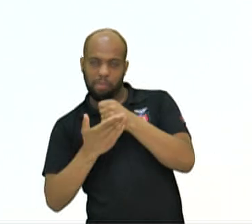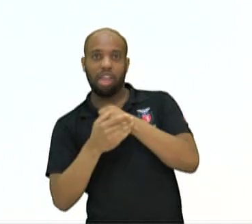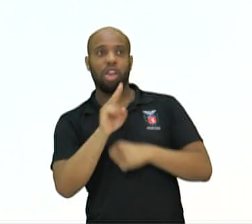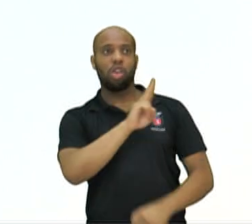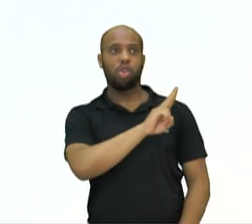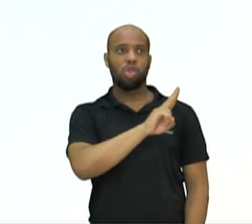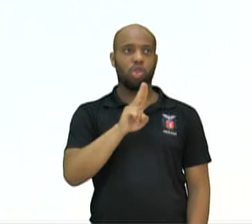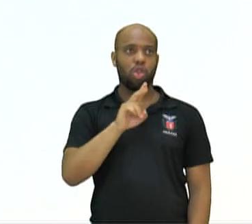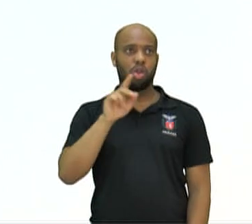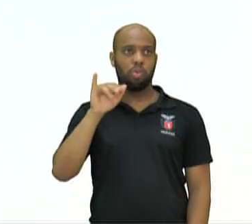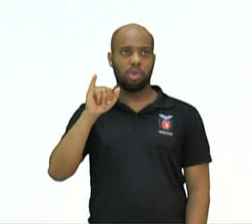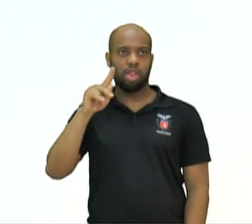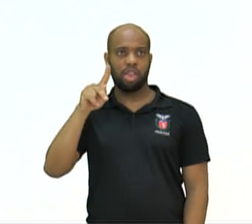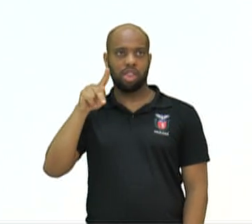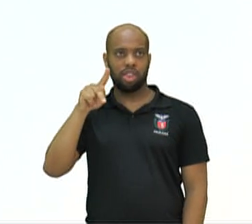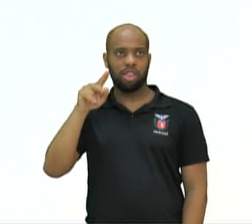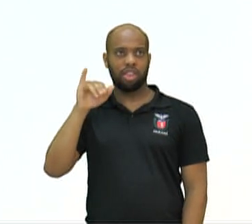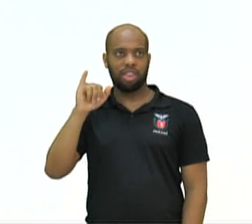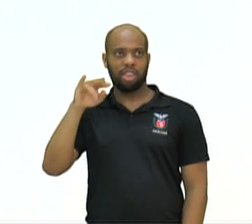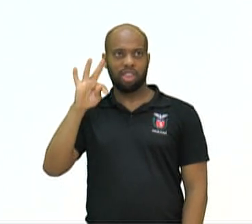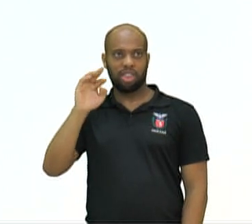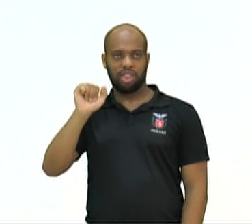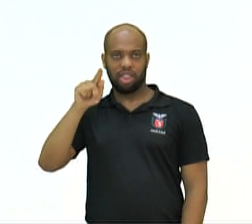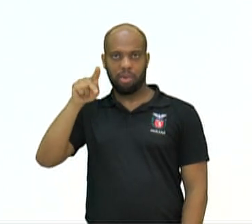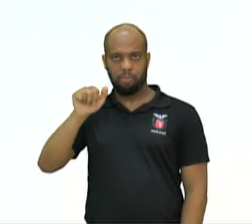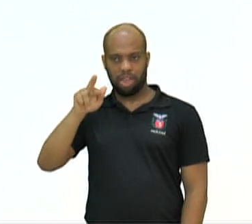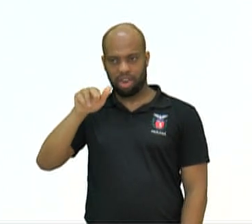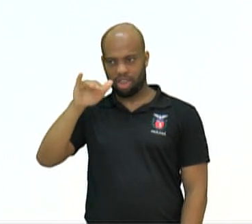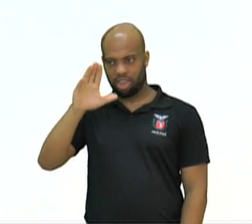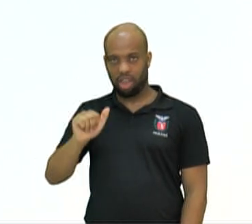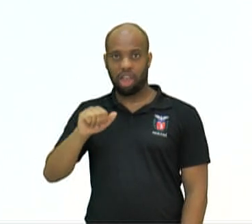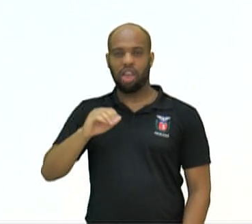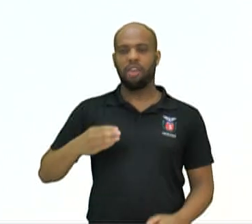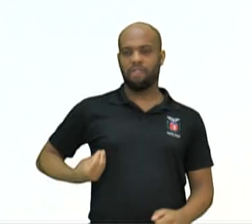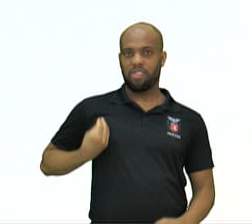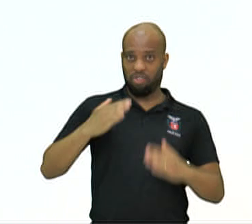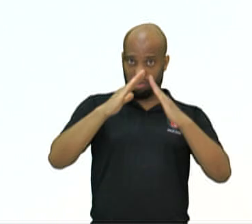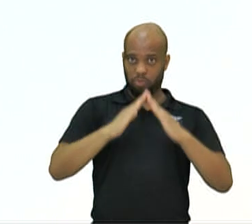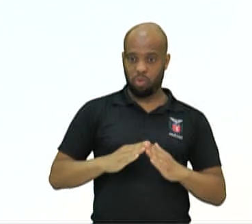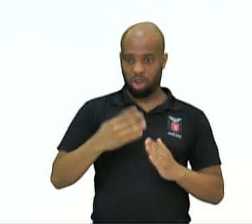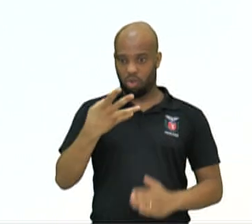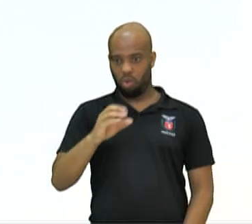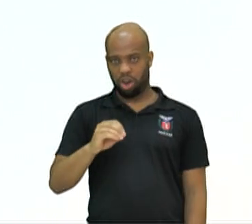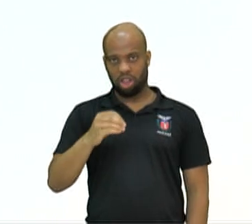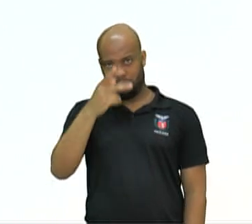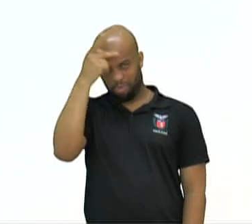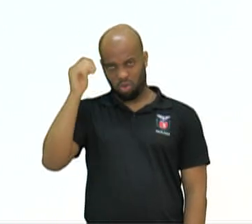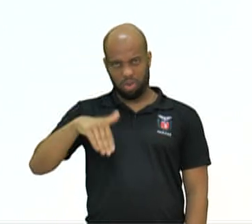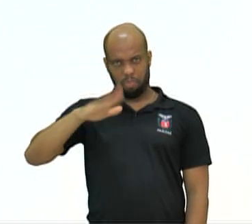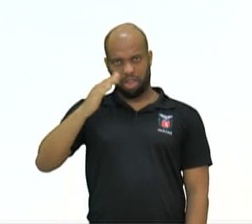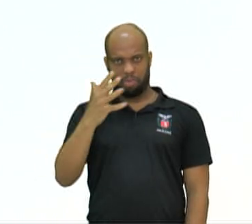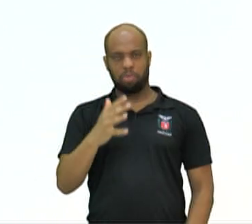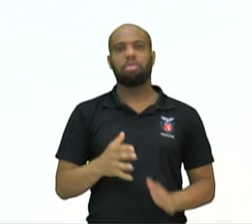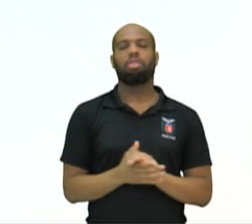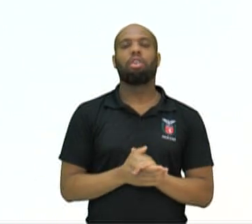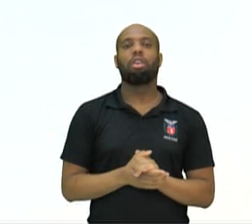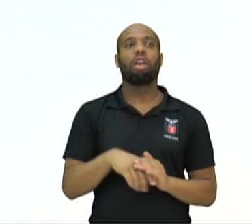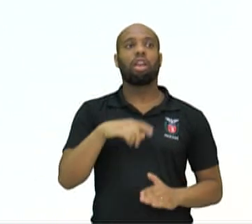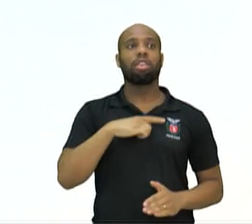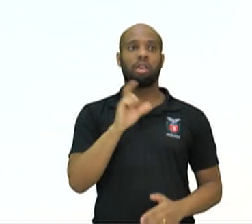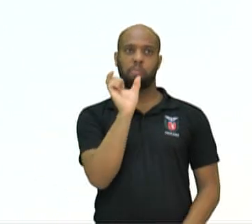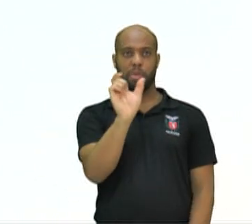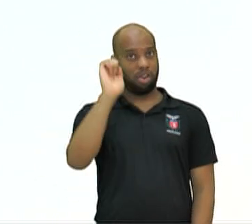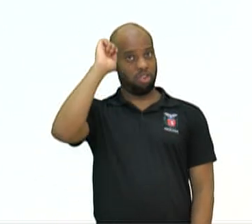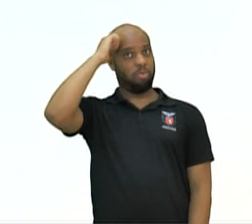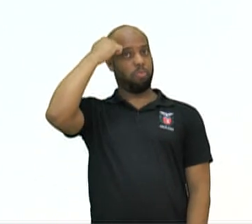vilarejo no qual moram mais de 40 pessoas, certo? O termo em destaque